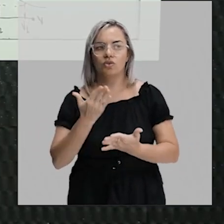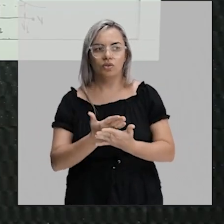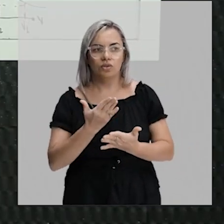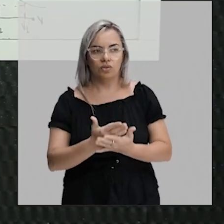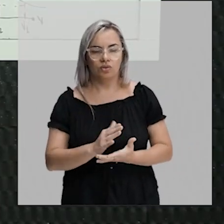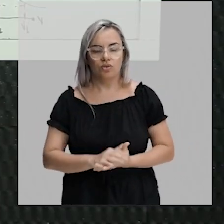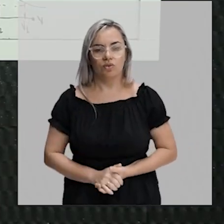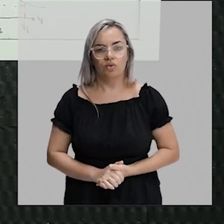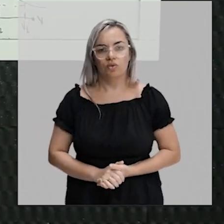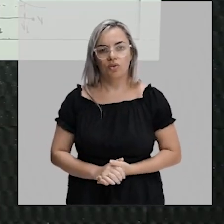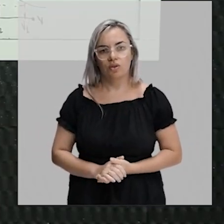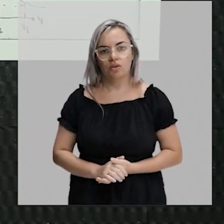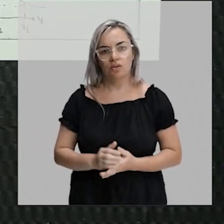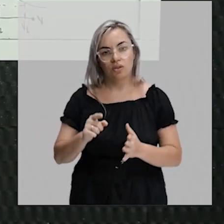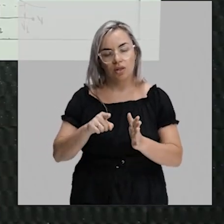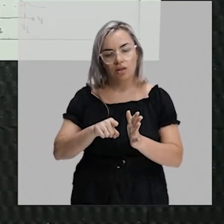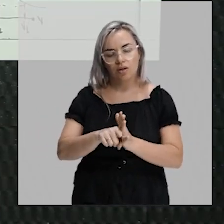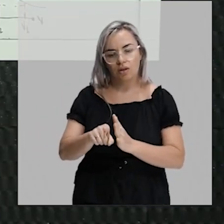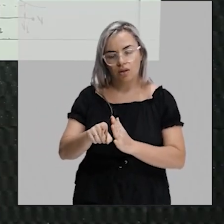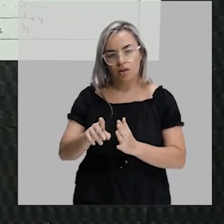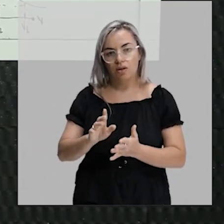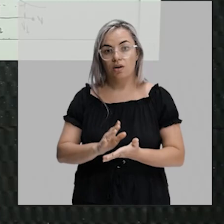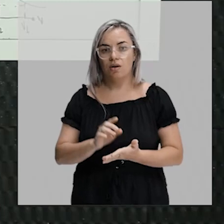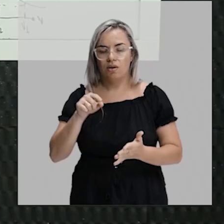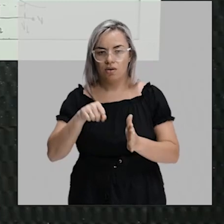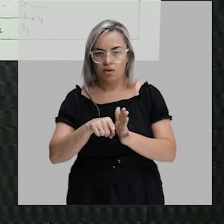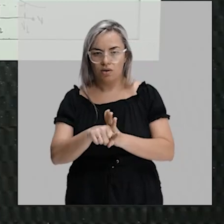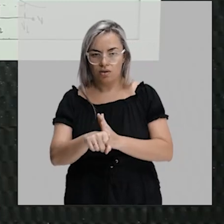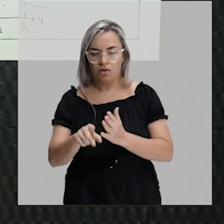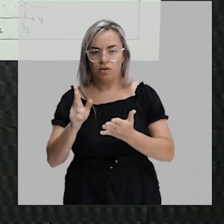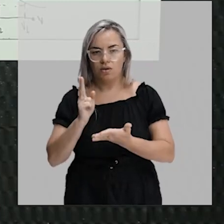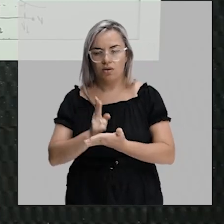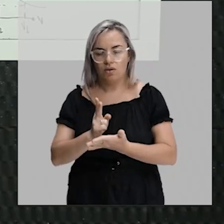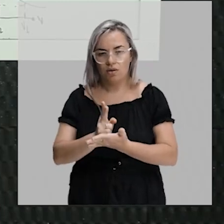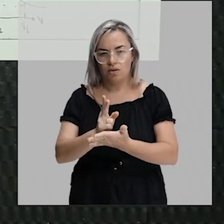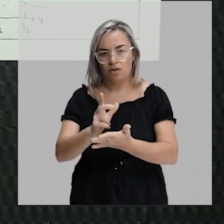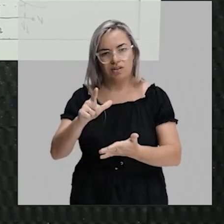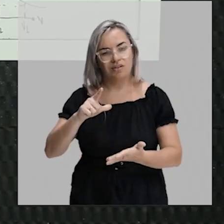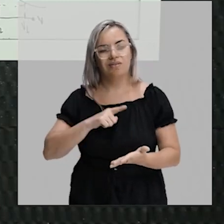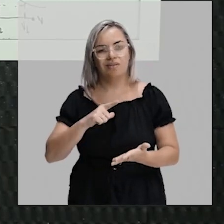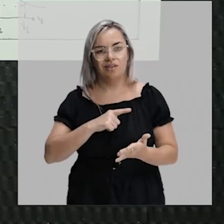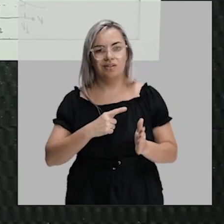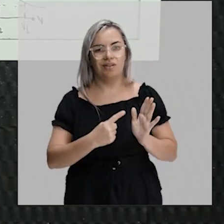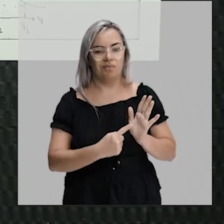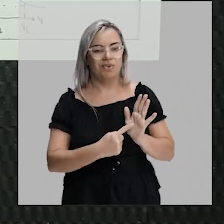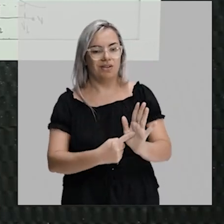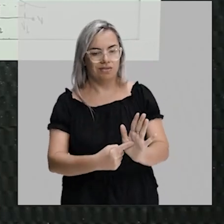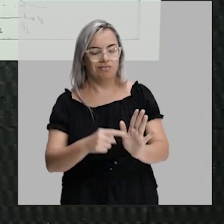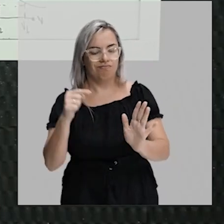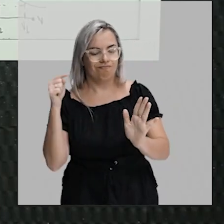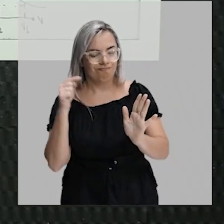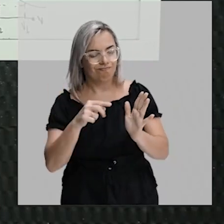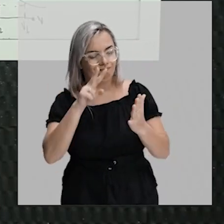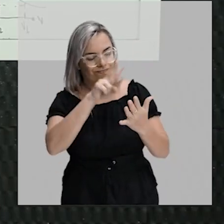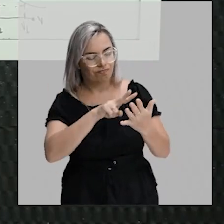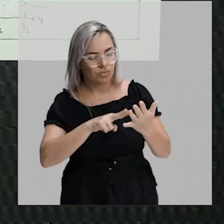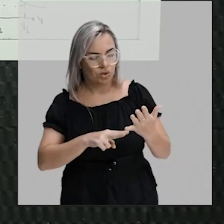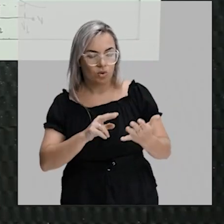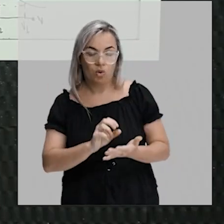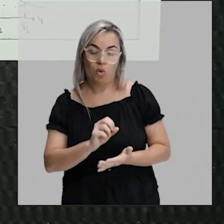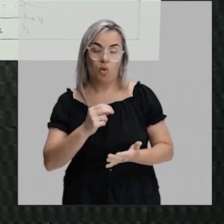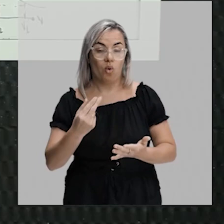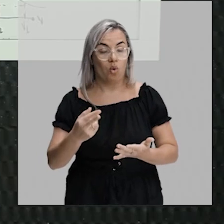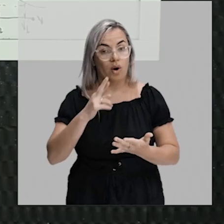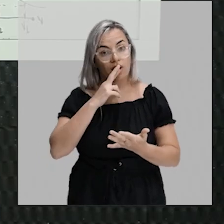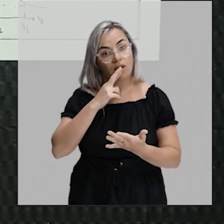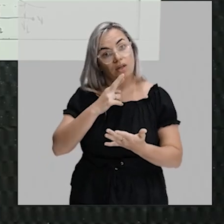questão que você vai trabalhar com essa constante ela vai ter que aparecer lá. Ou então a resposta vai ser